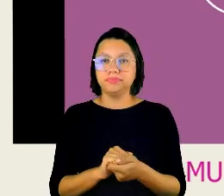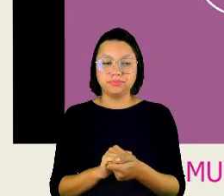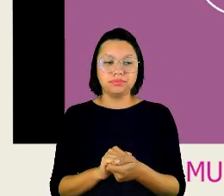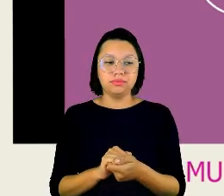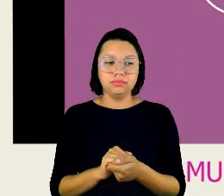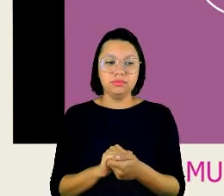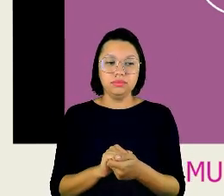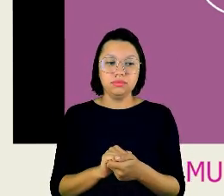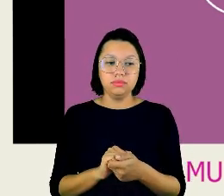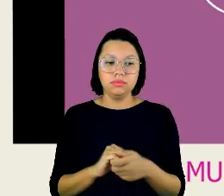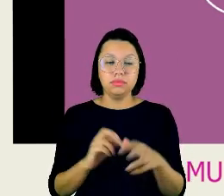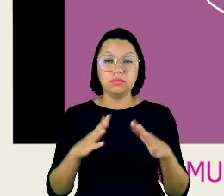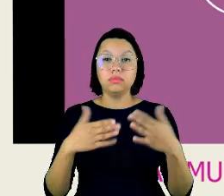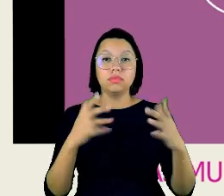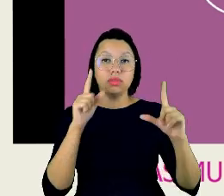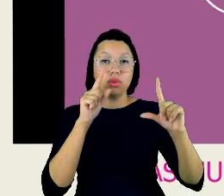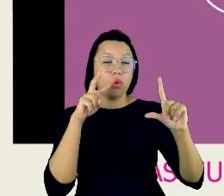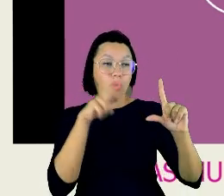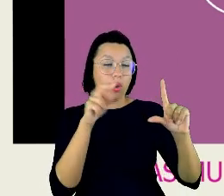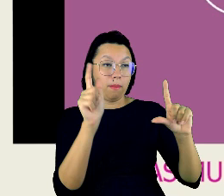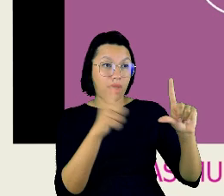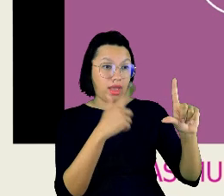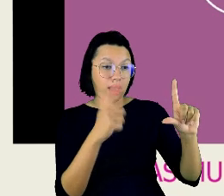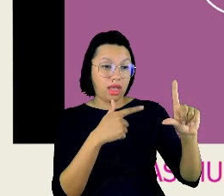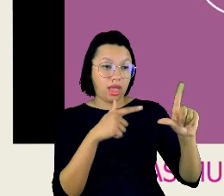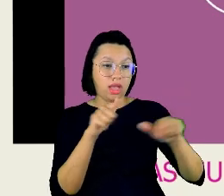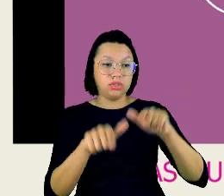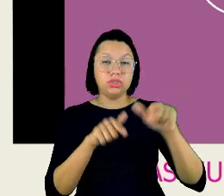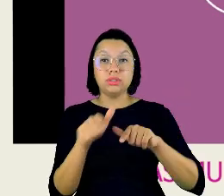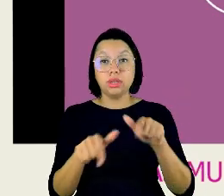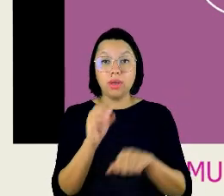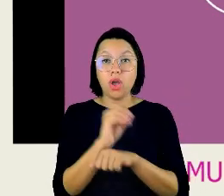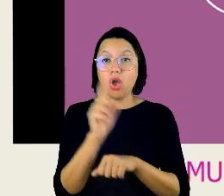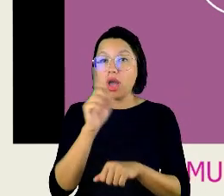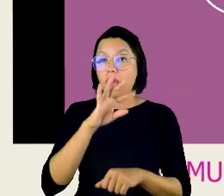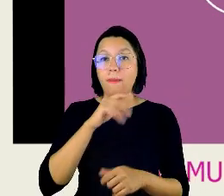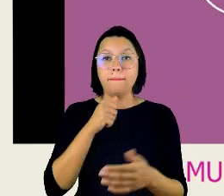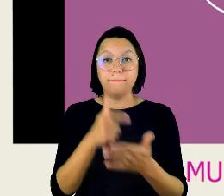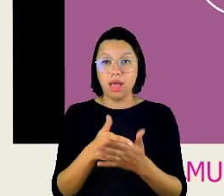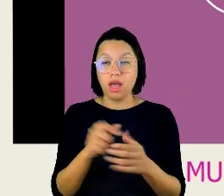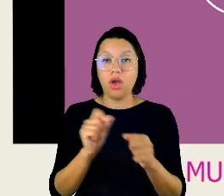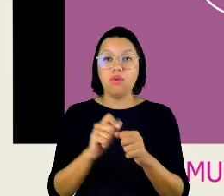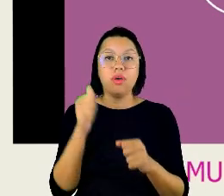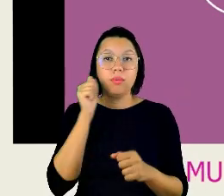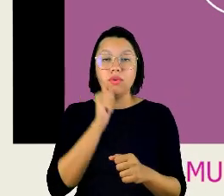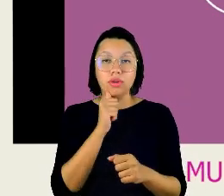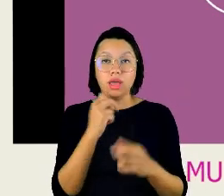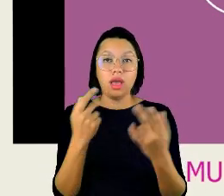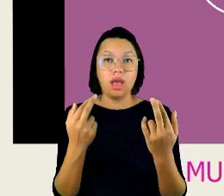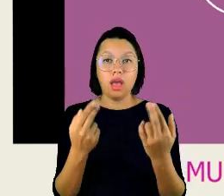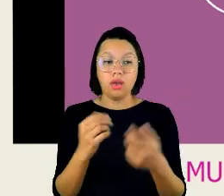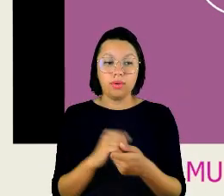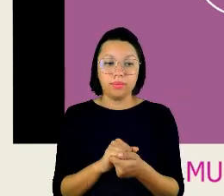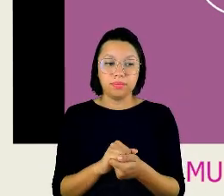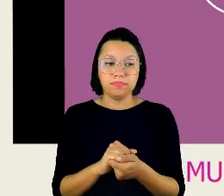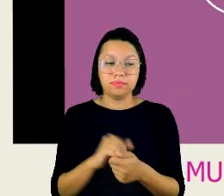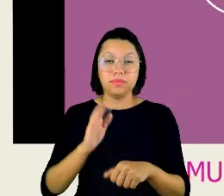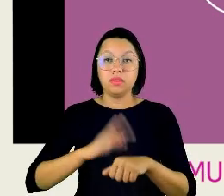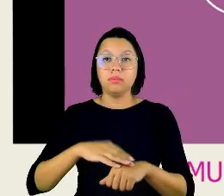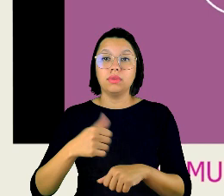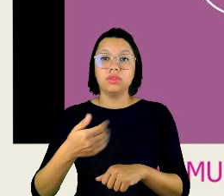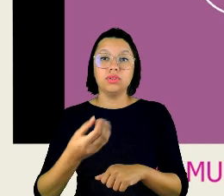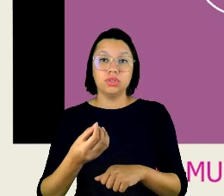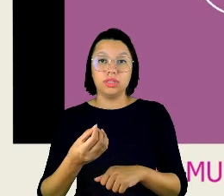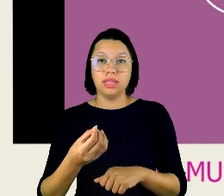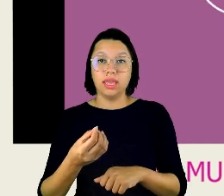E aí, olhando para esse slide agora de trabalho, o trabalho de cuidado não pago feito por mulheres equivale a mais de